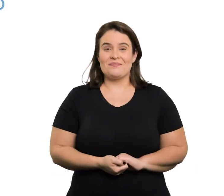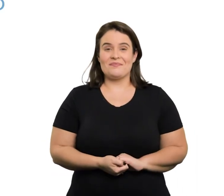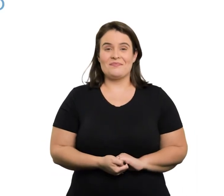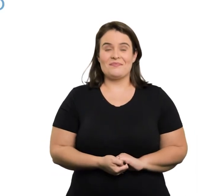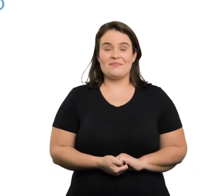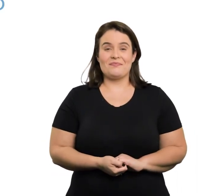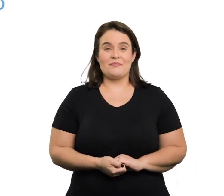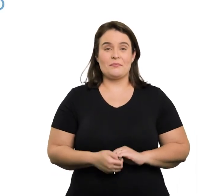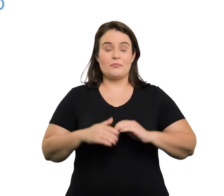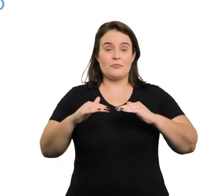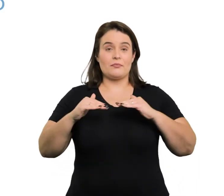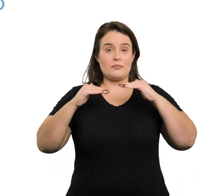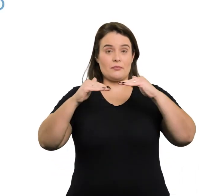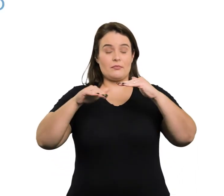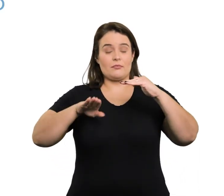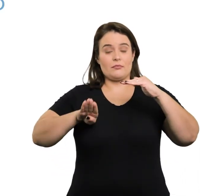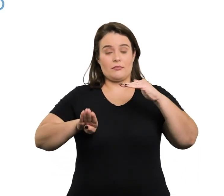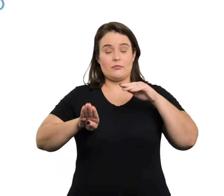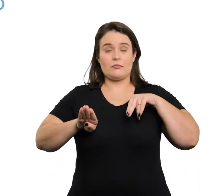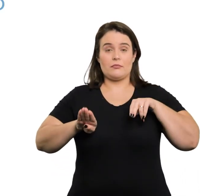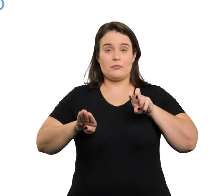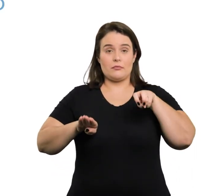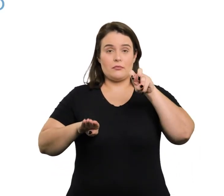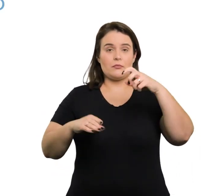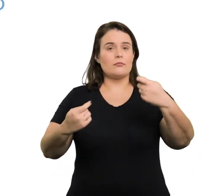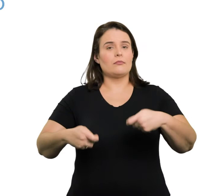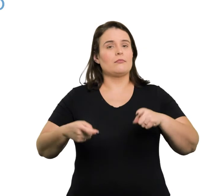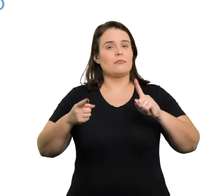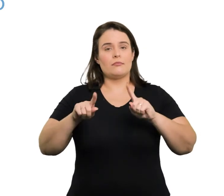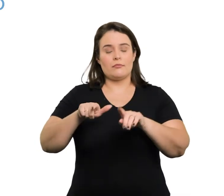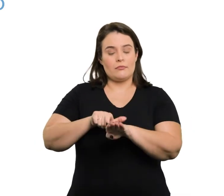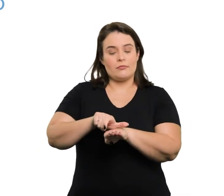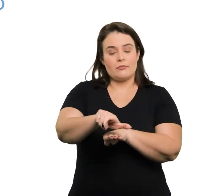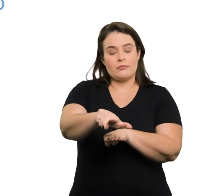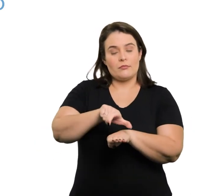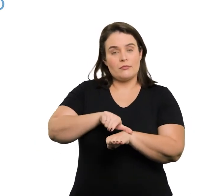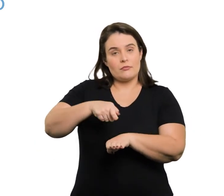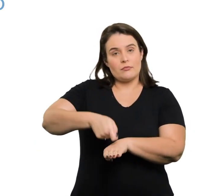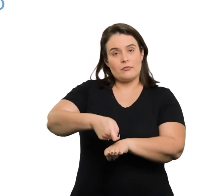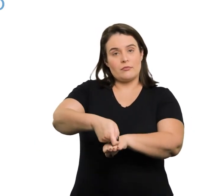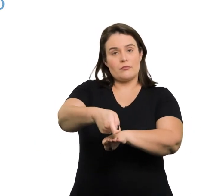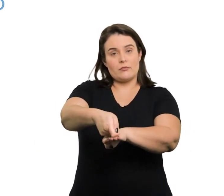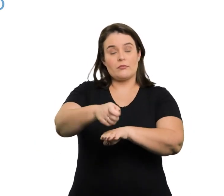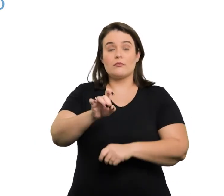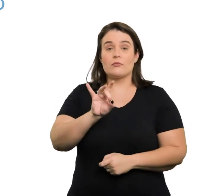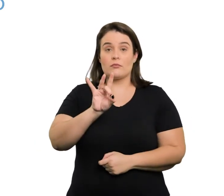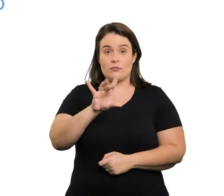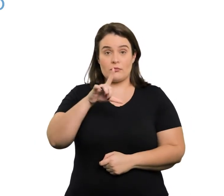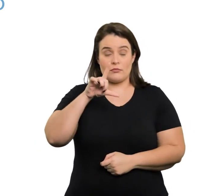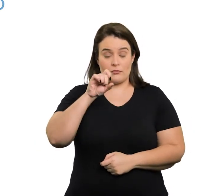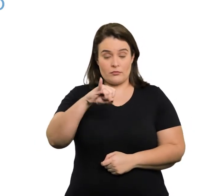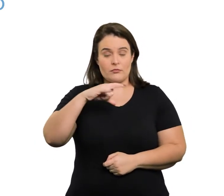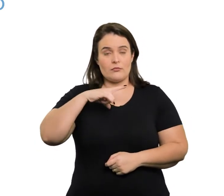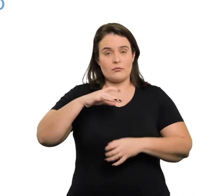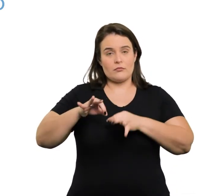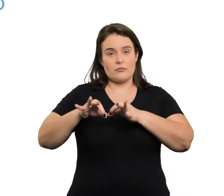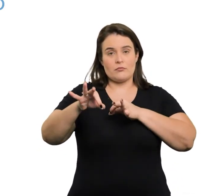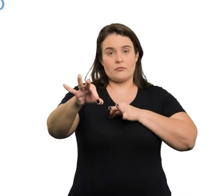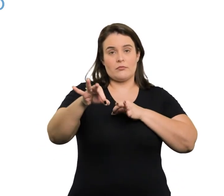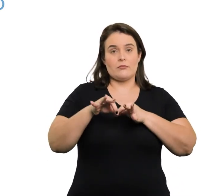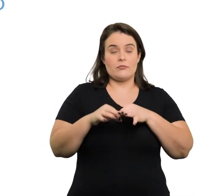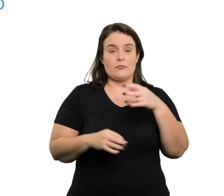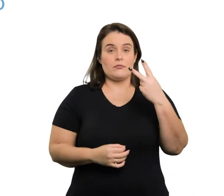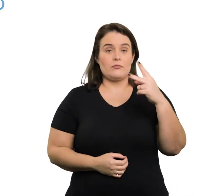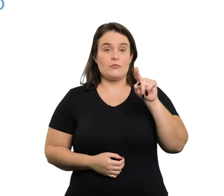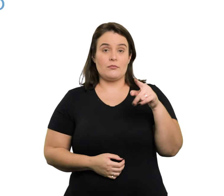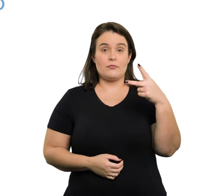Dica: patamares de rampas e escadas não precisam ter piso tátil, exceto patamares com comprimento